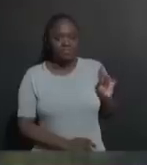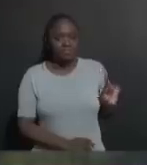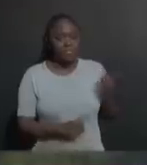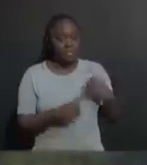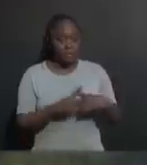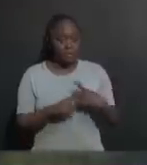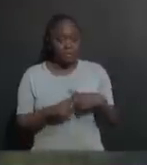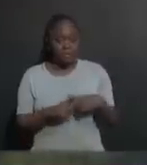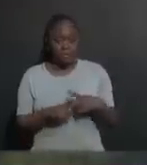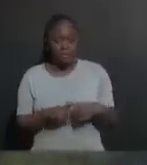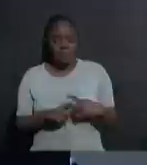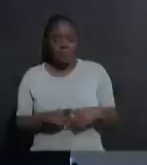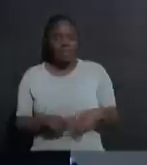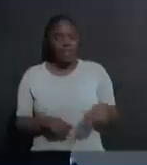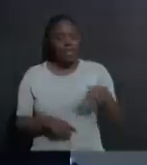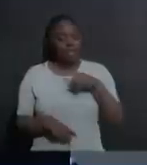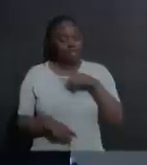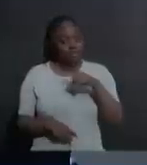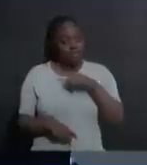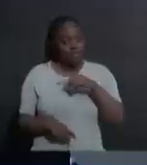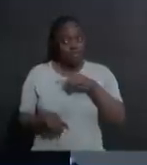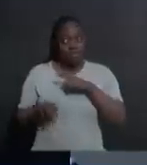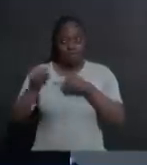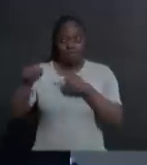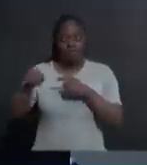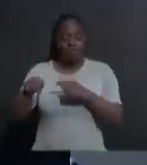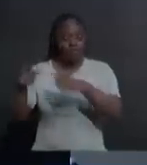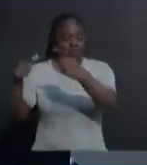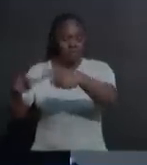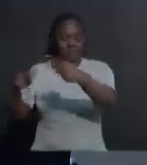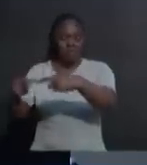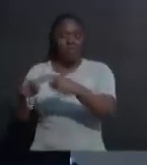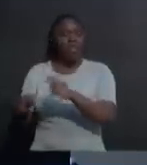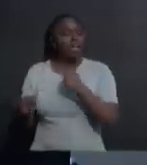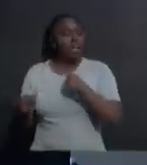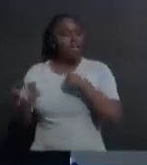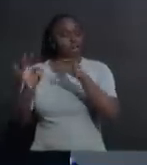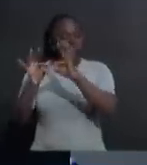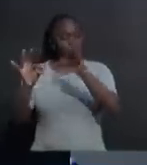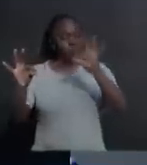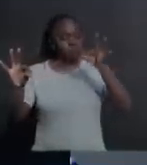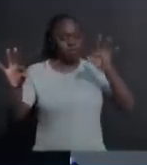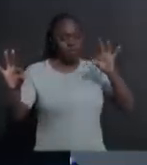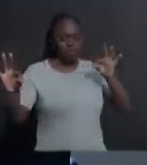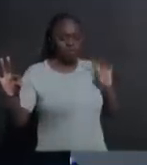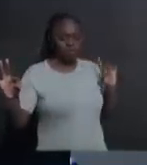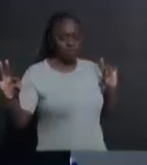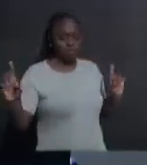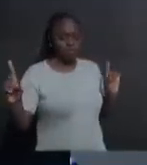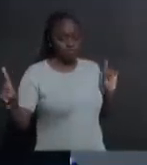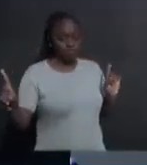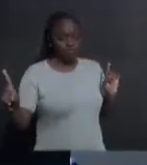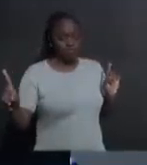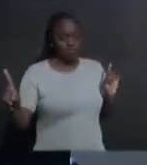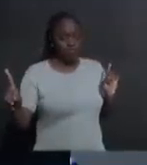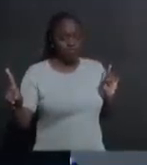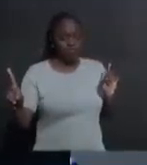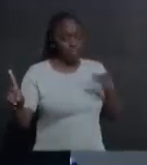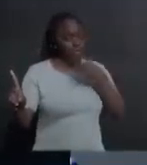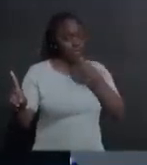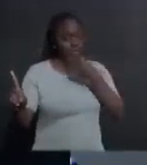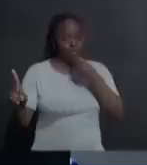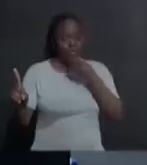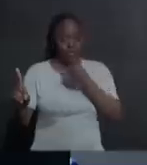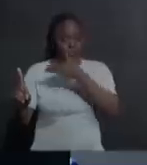Por quê? Porque ele tinha que ficar lá na placa, que é o lugar de embarcar as pessoas. Fiquei lá longe, uns 10 metros para trás, e doido para o menino chegar. Está